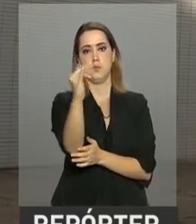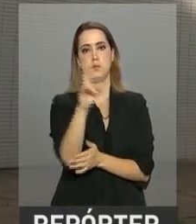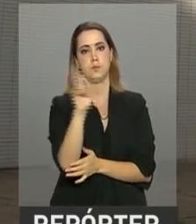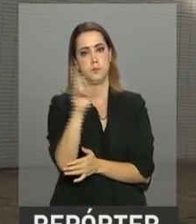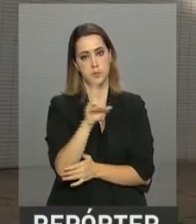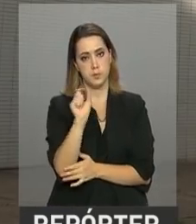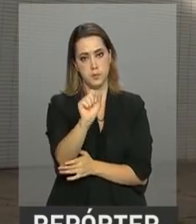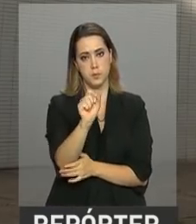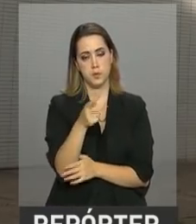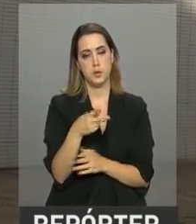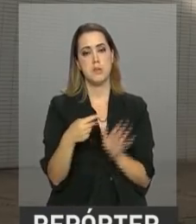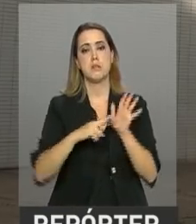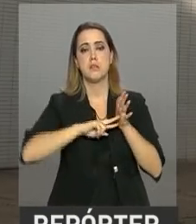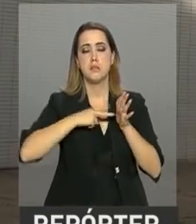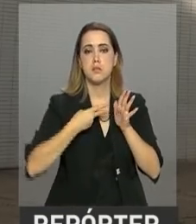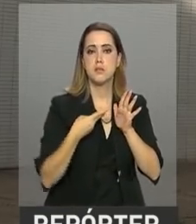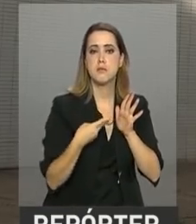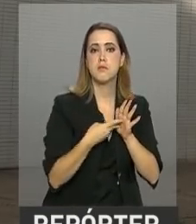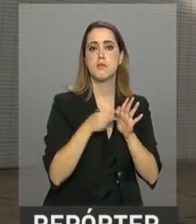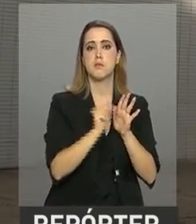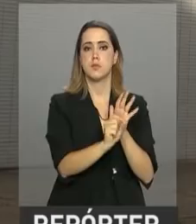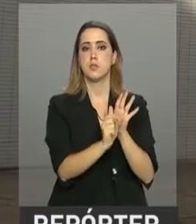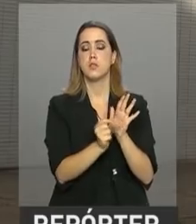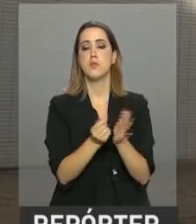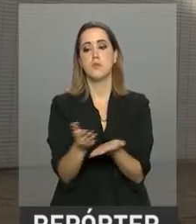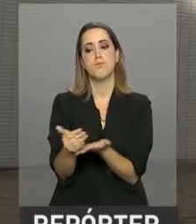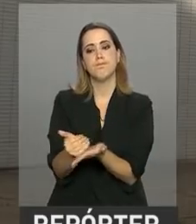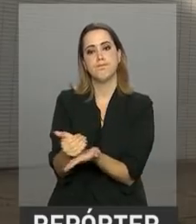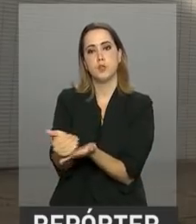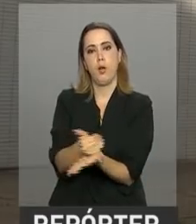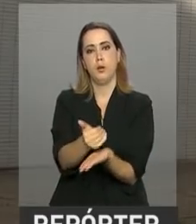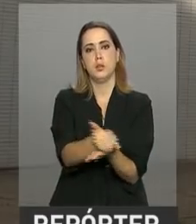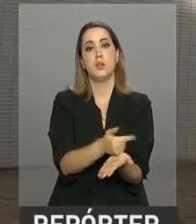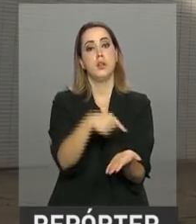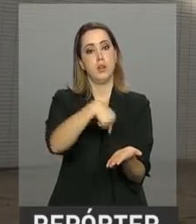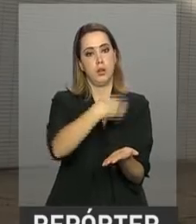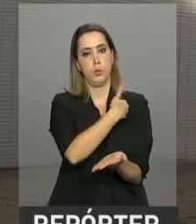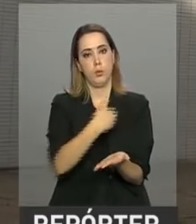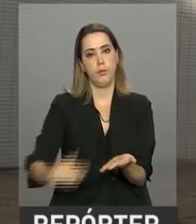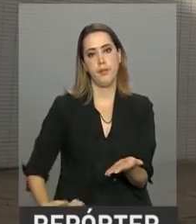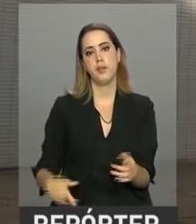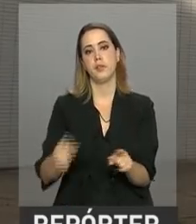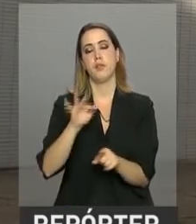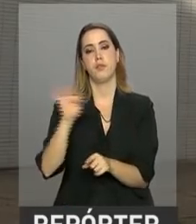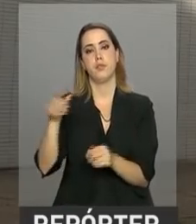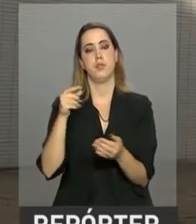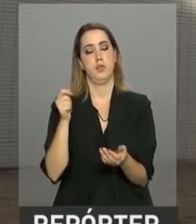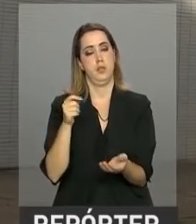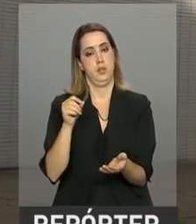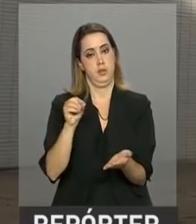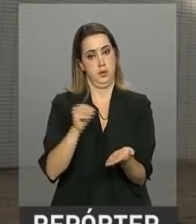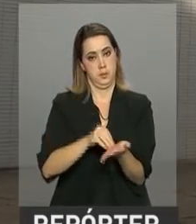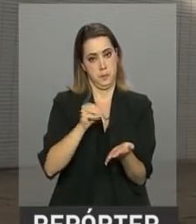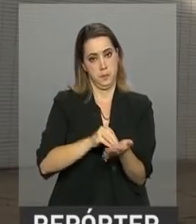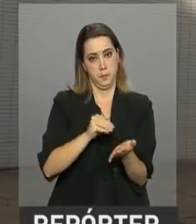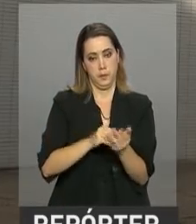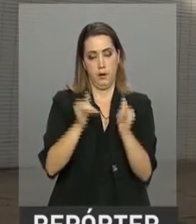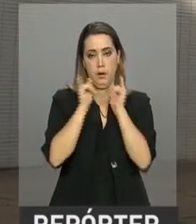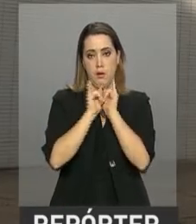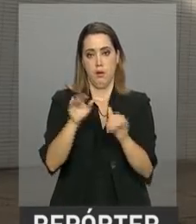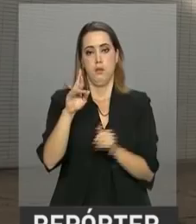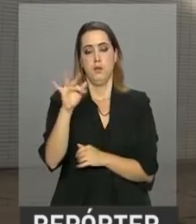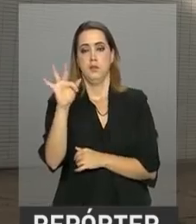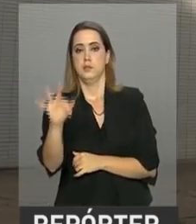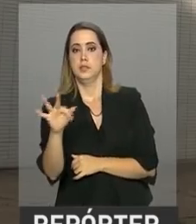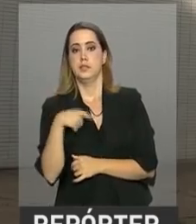reais que se referem a recursos regularizados no exterior e que não haviam sido declarados à Receita. Com isso, o valor